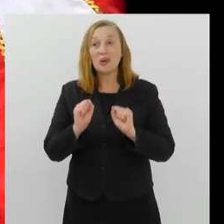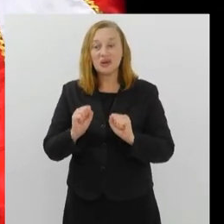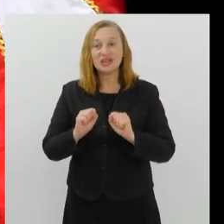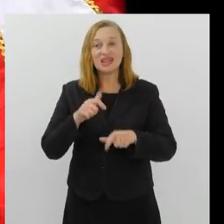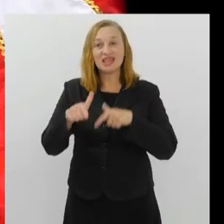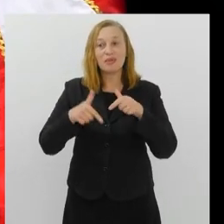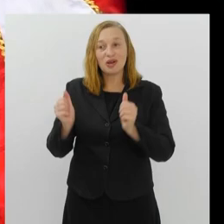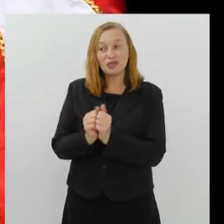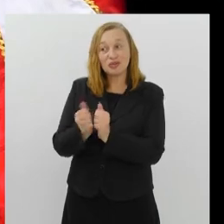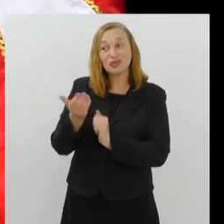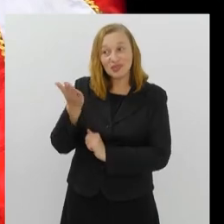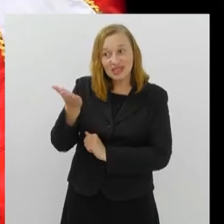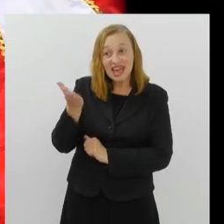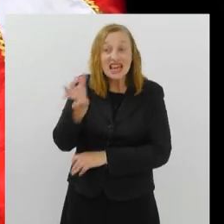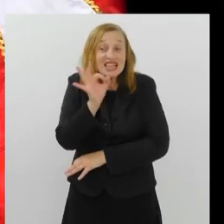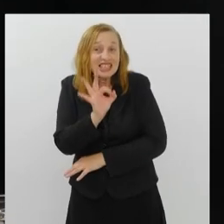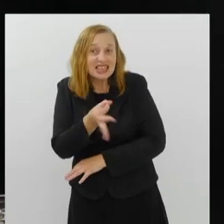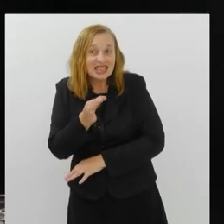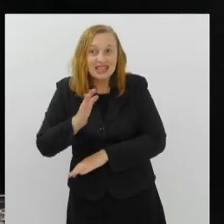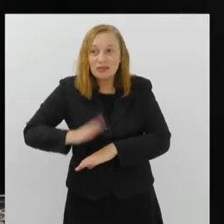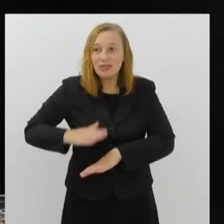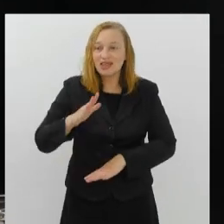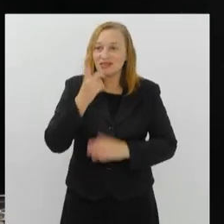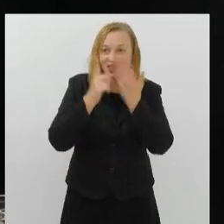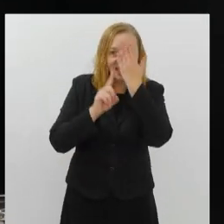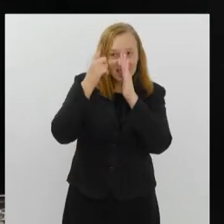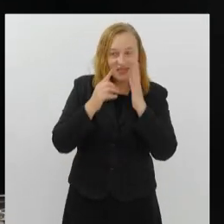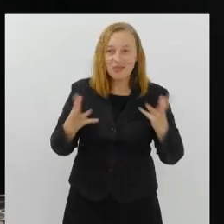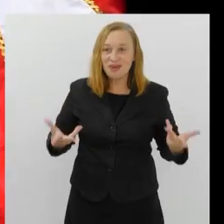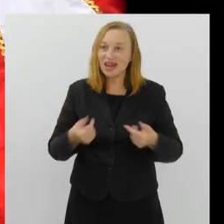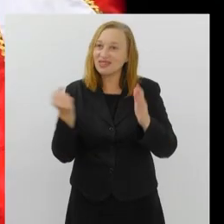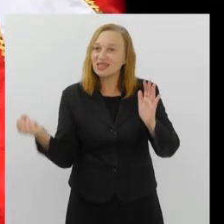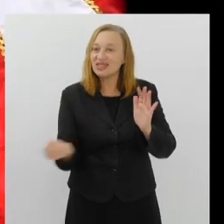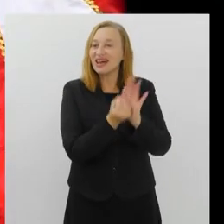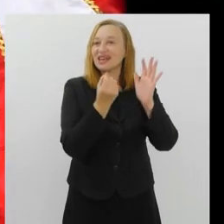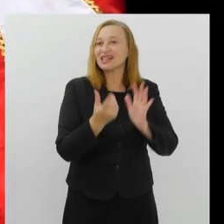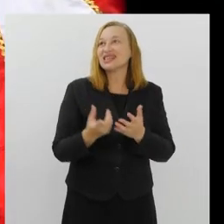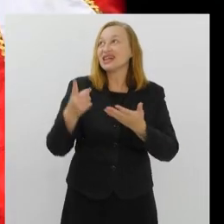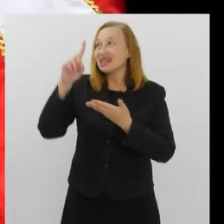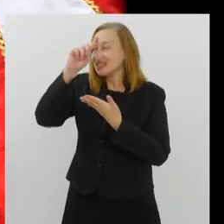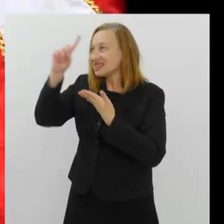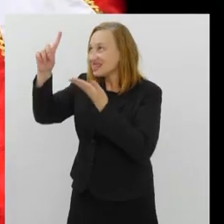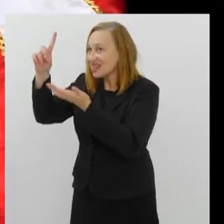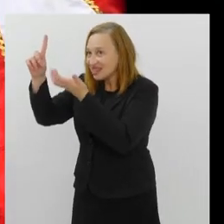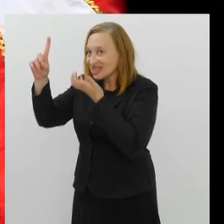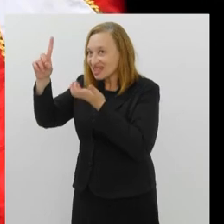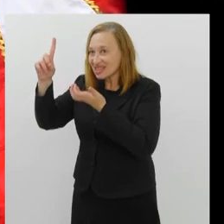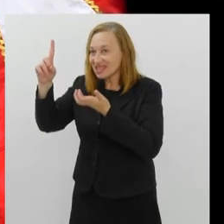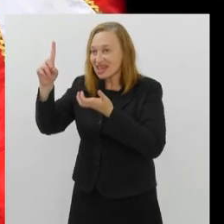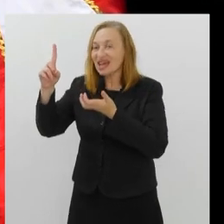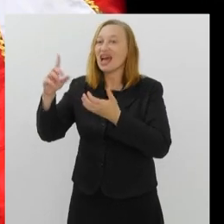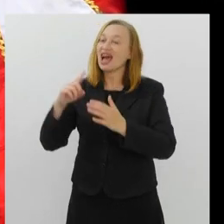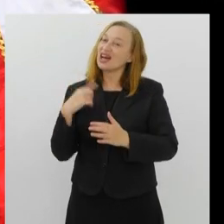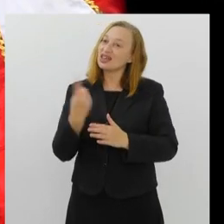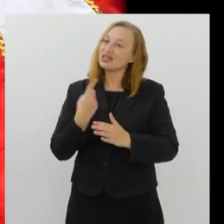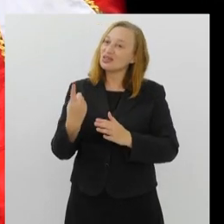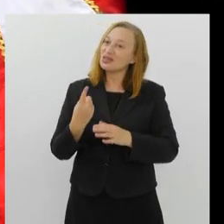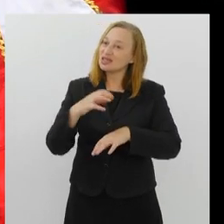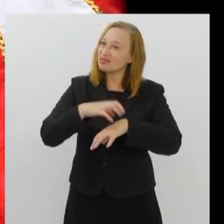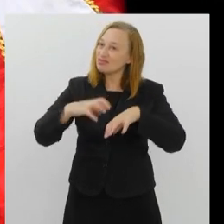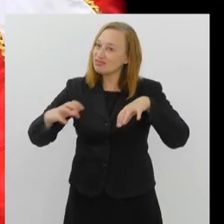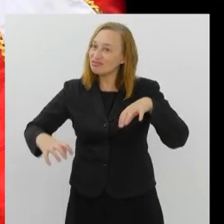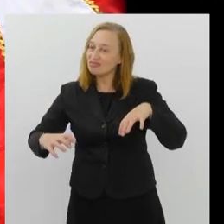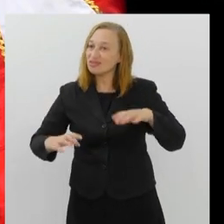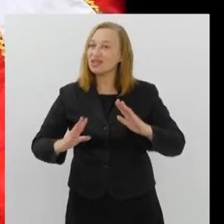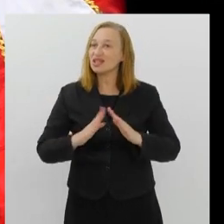honra poder trabalhar com você. Eu tenho certeza que vai ser mais um carnaval incrível, marcante. Se Deus quiser, nossa escola vai voltar para o lugar que a gente não deveria